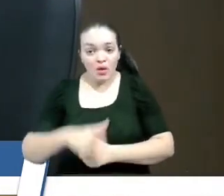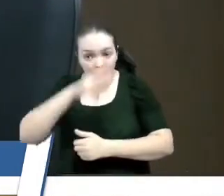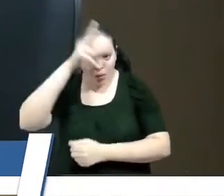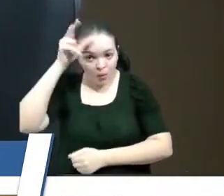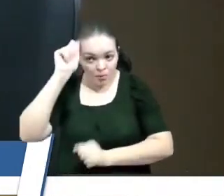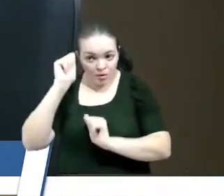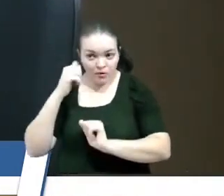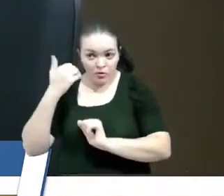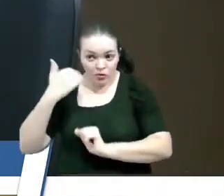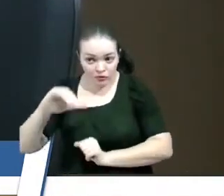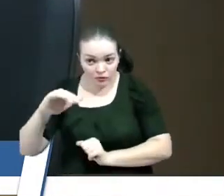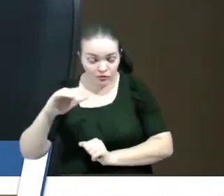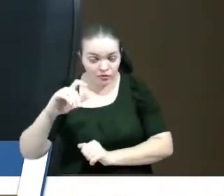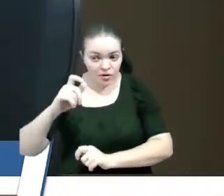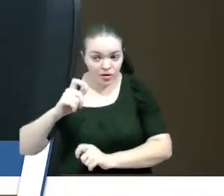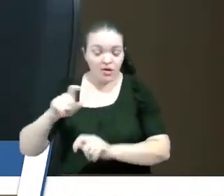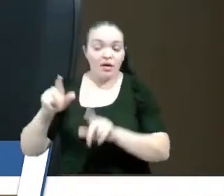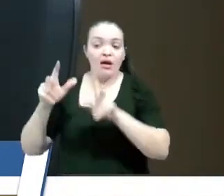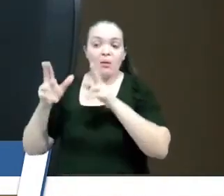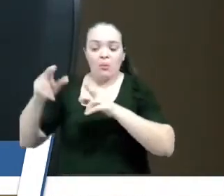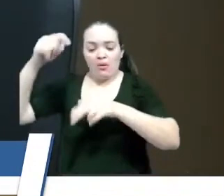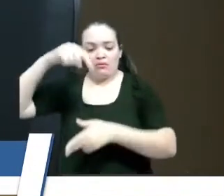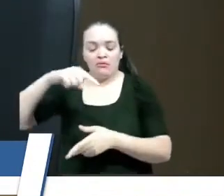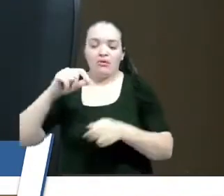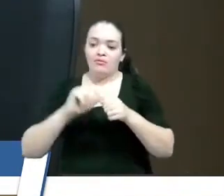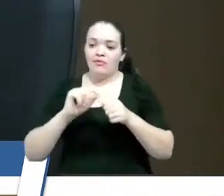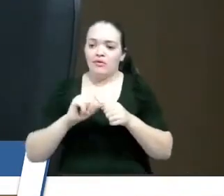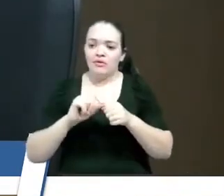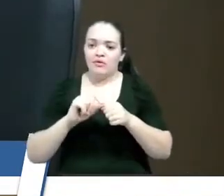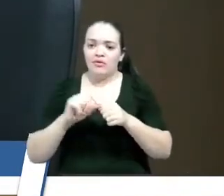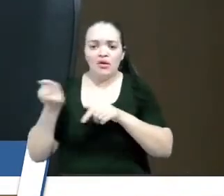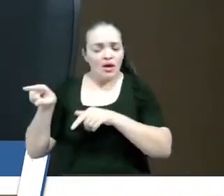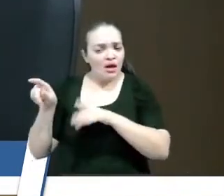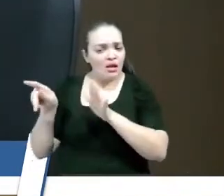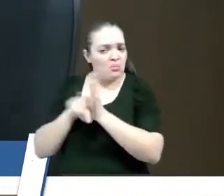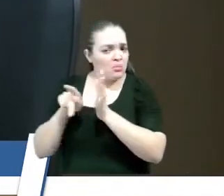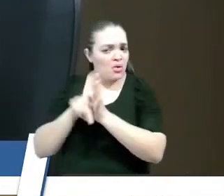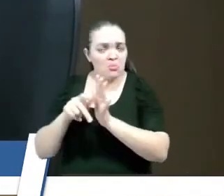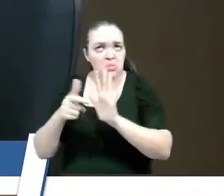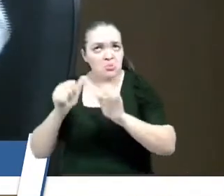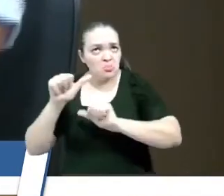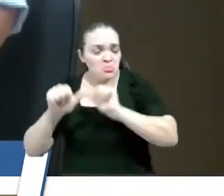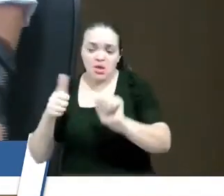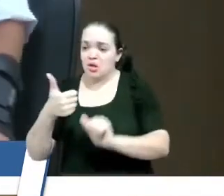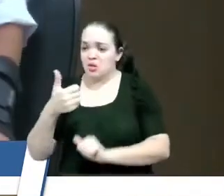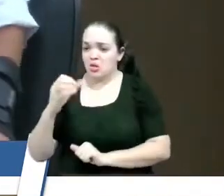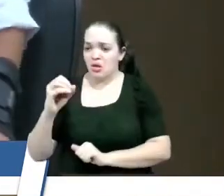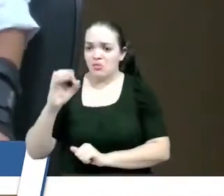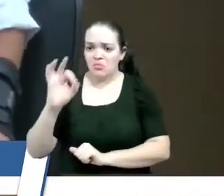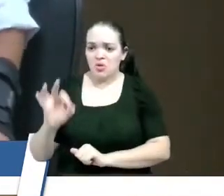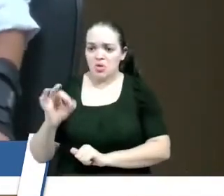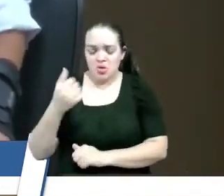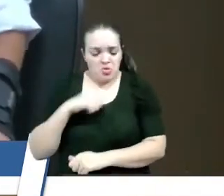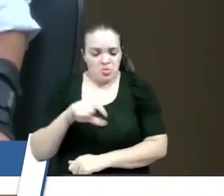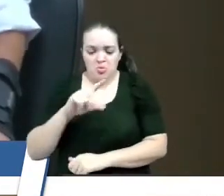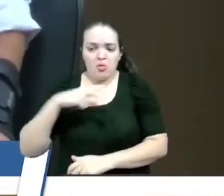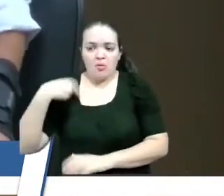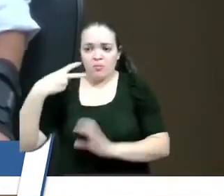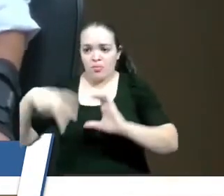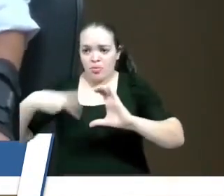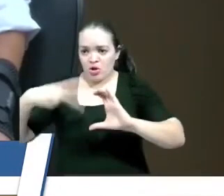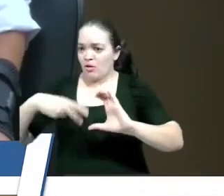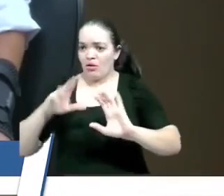do jeito que mandou aqui e ele mexer nesse orçamento em 10% sem precisar da Câmara Municipal. Ele